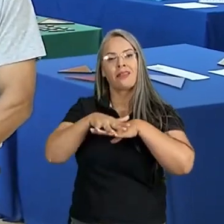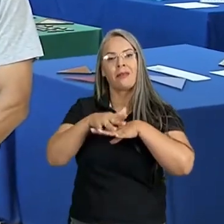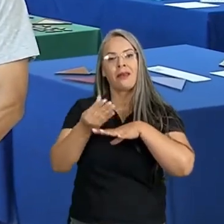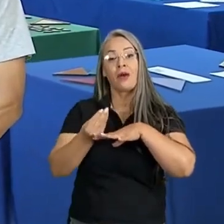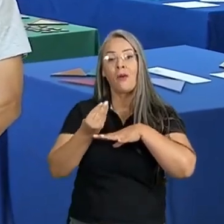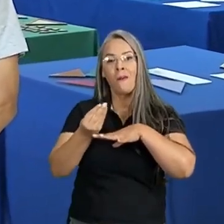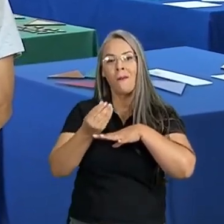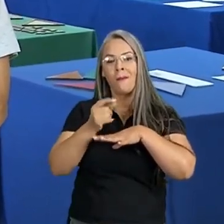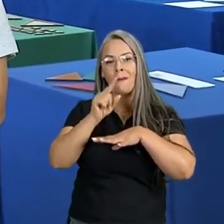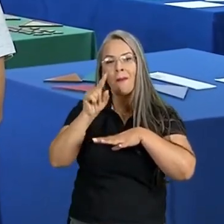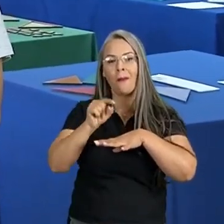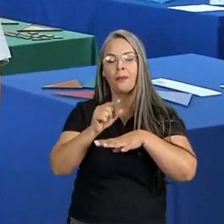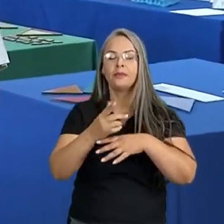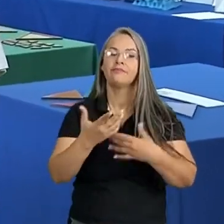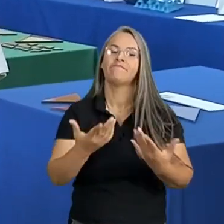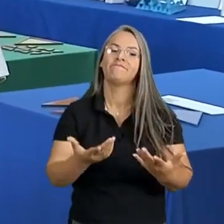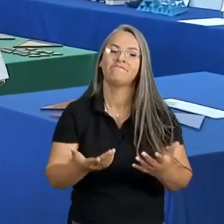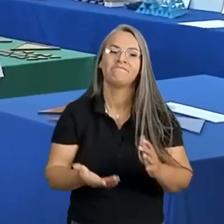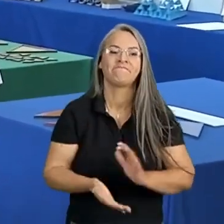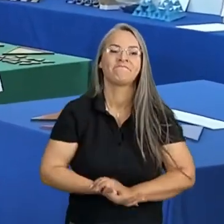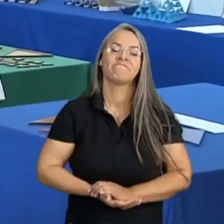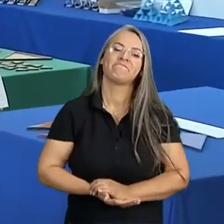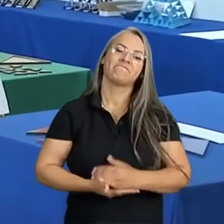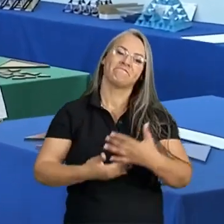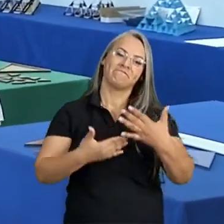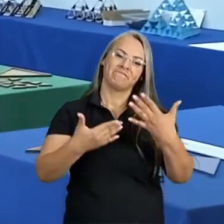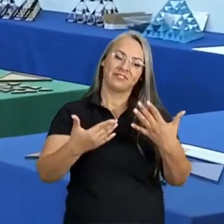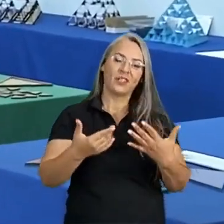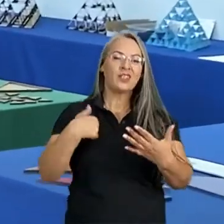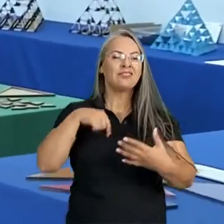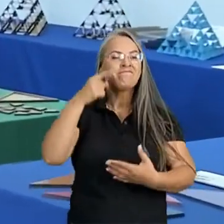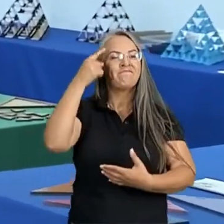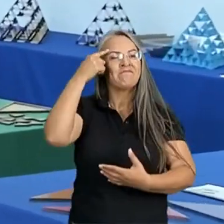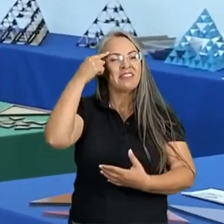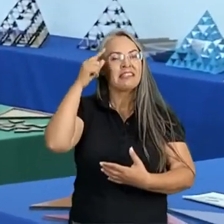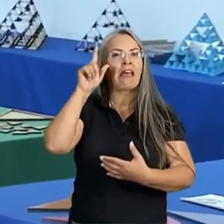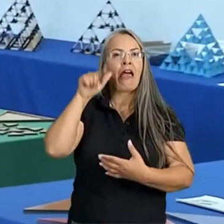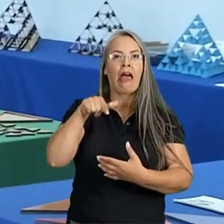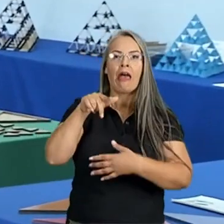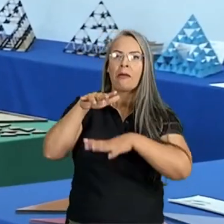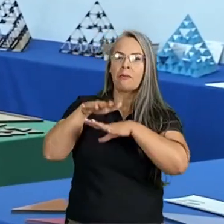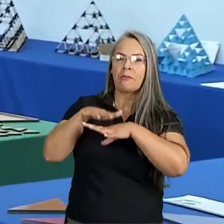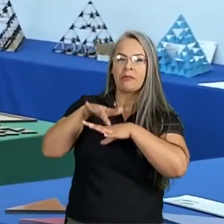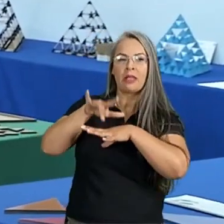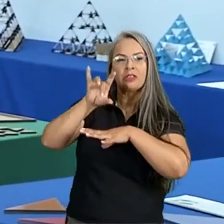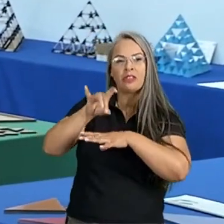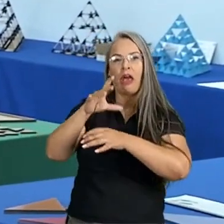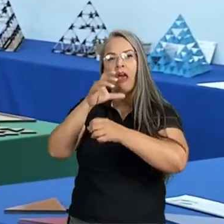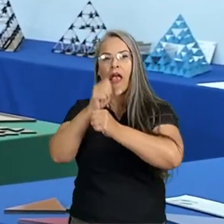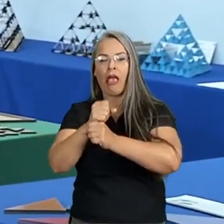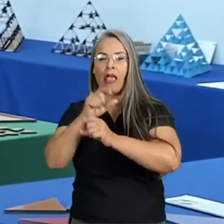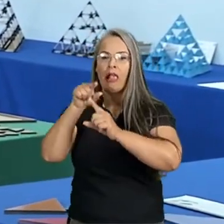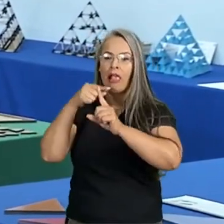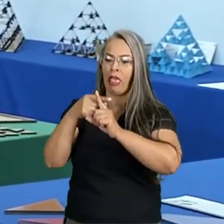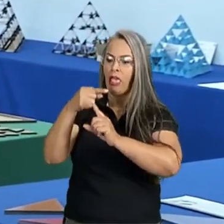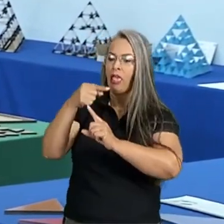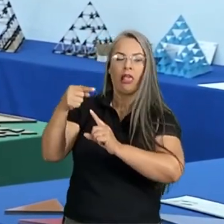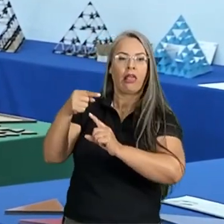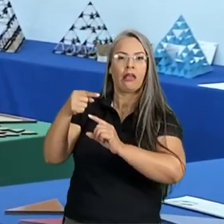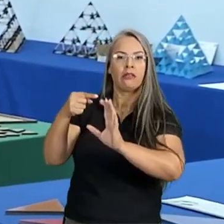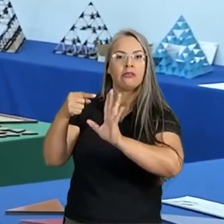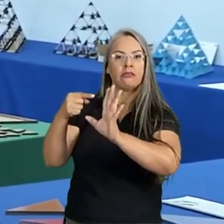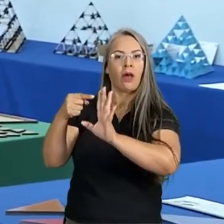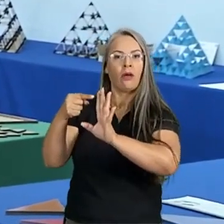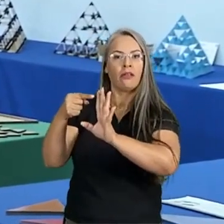essa ideia quadrado né que é matemática é fazer conta professor e eu acho que não é matemática sabe é pensar tá